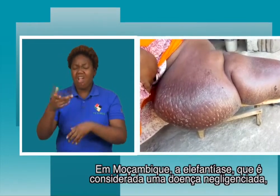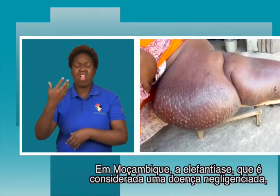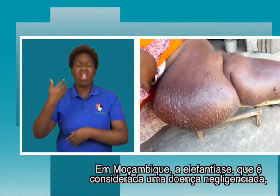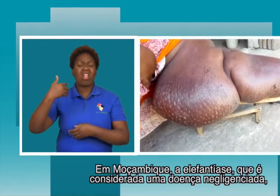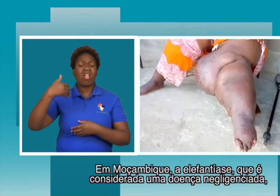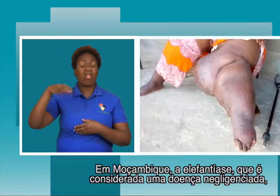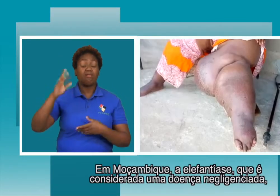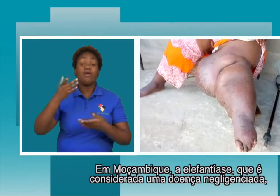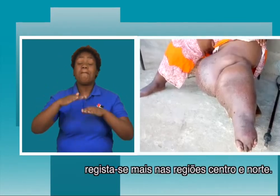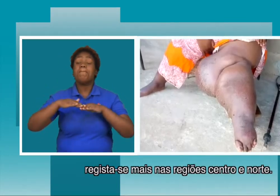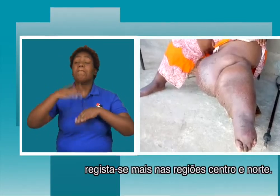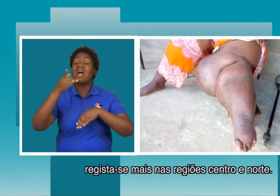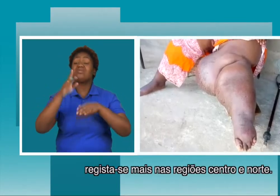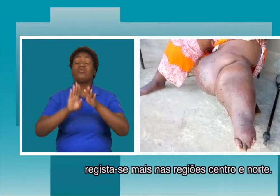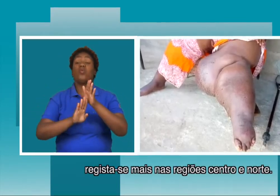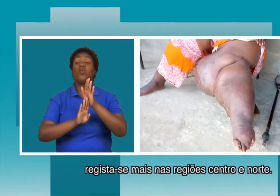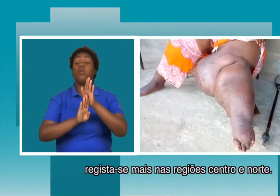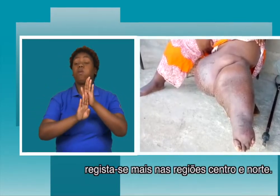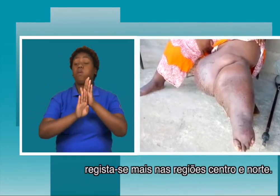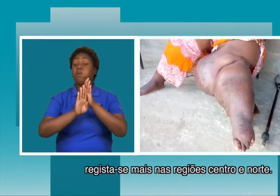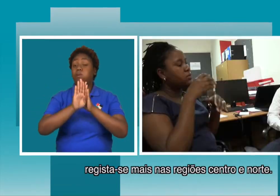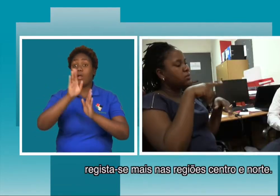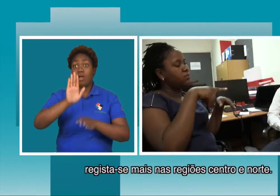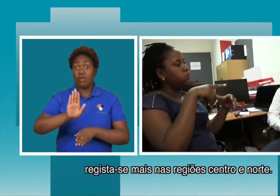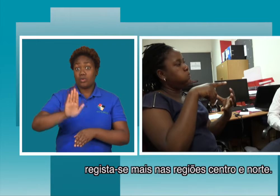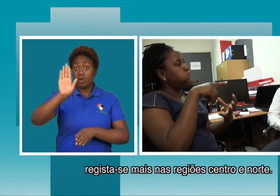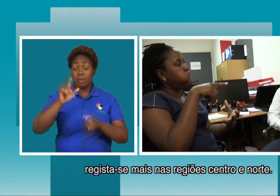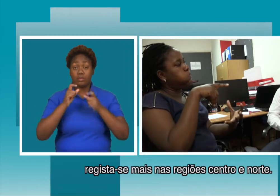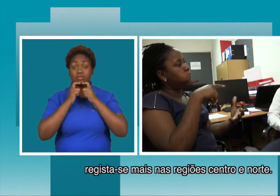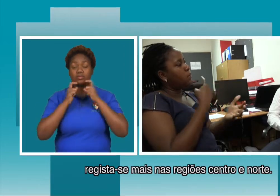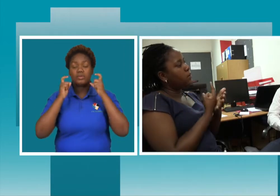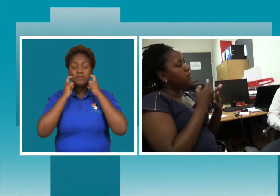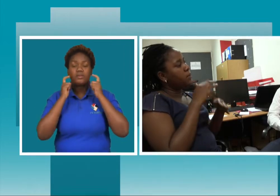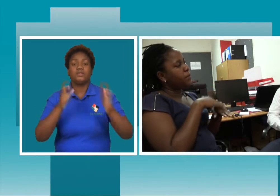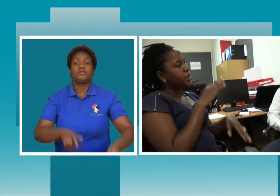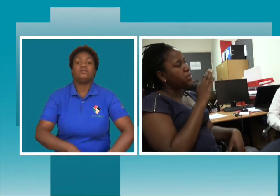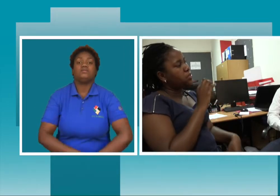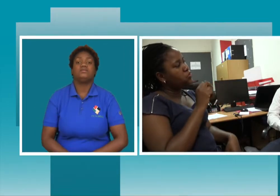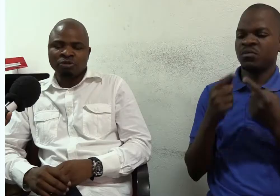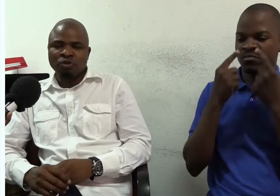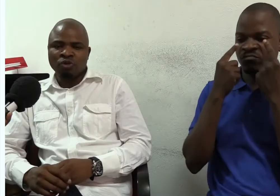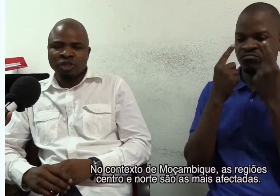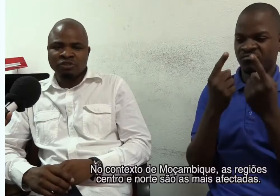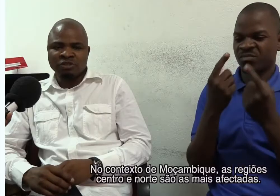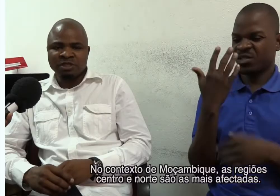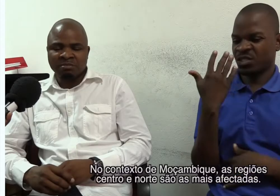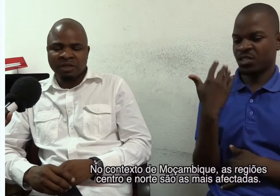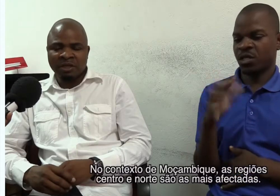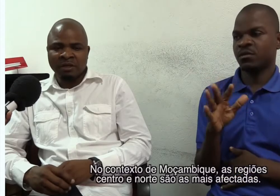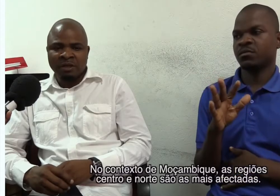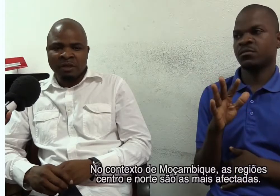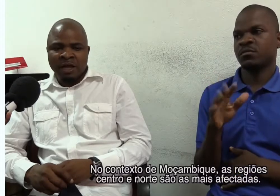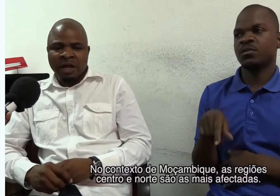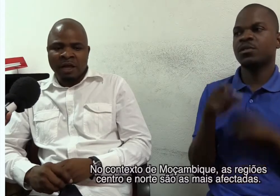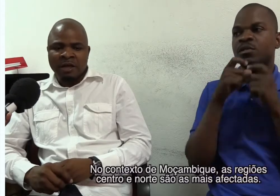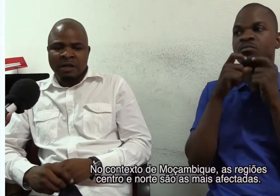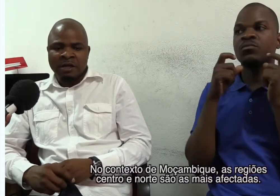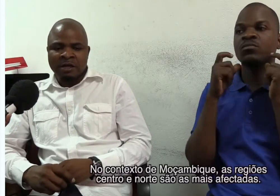negligenciada, registra-se mais nas regiões centro e norte. No contexto de Moçambique,